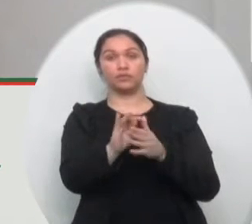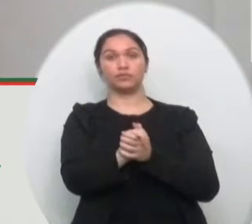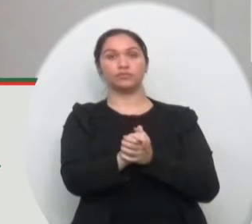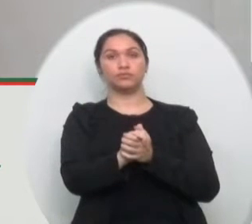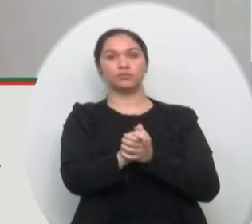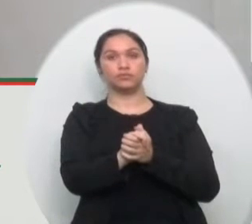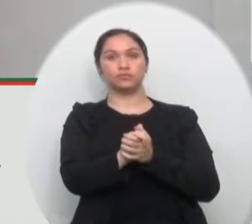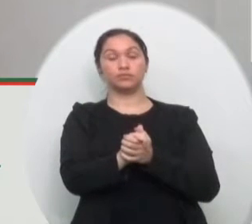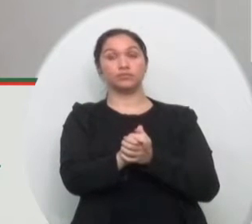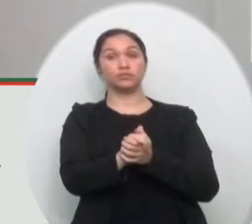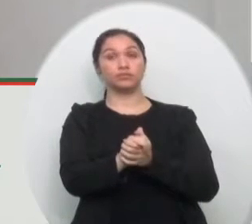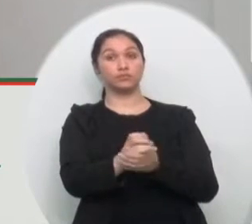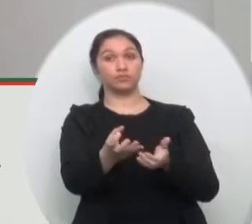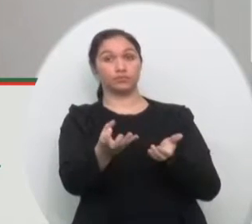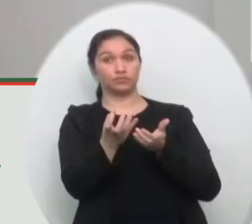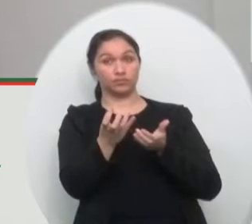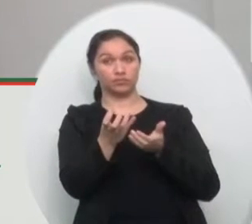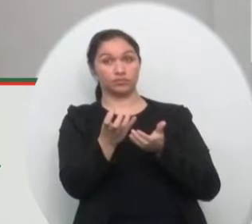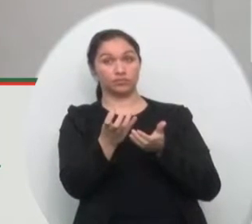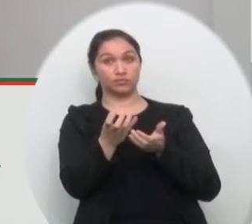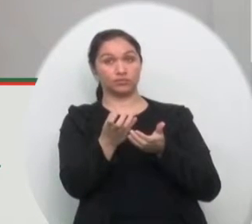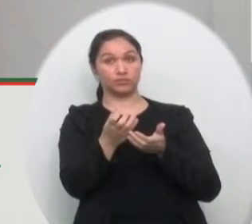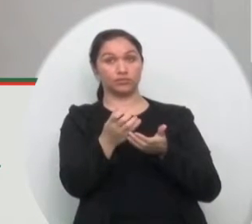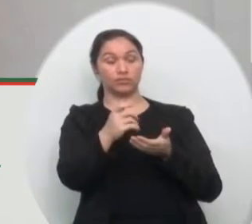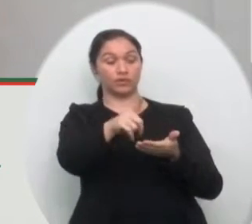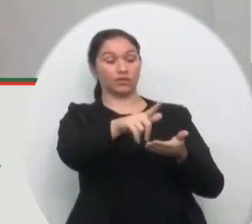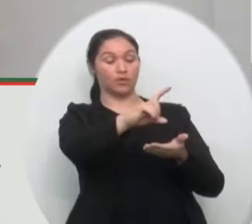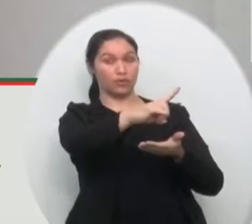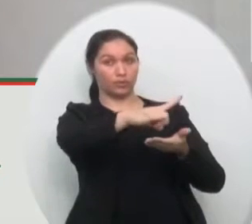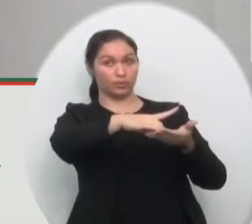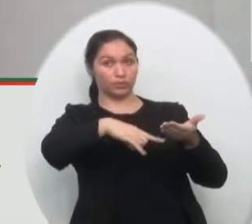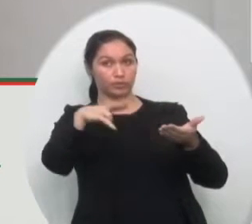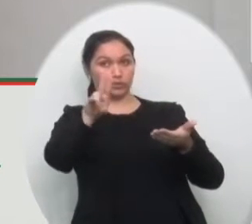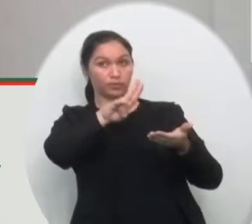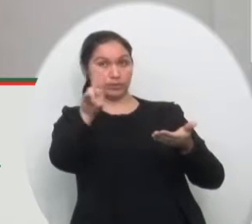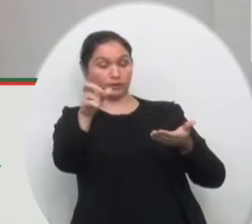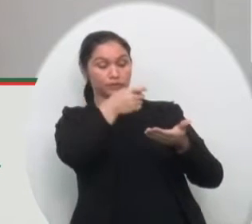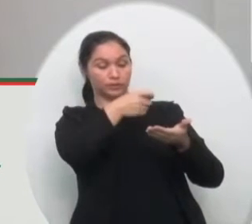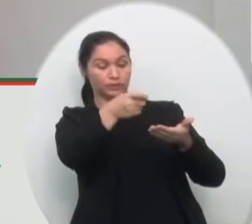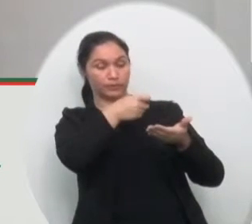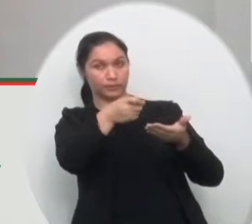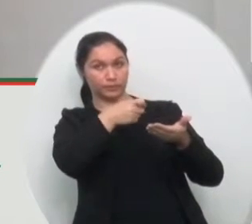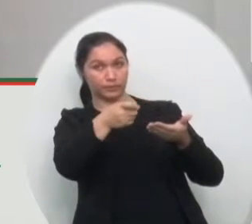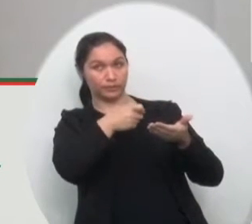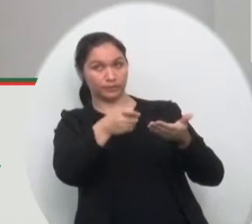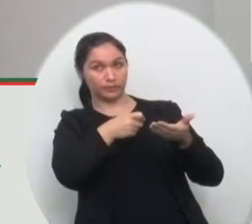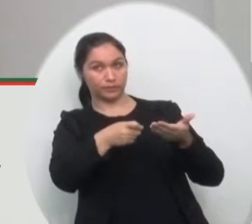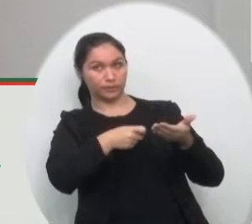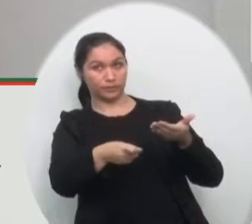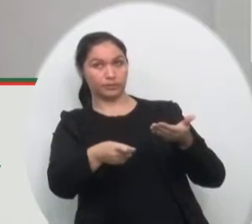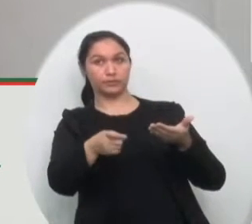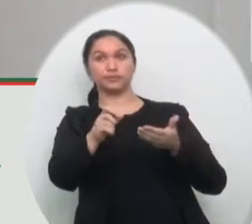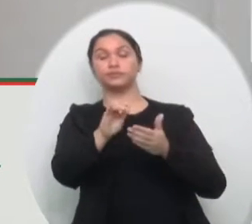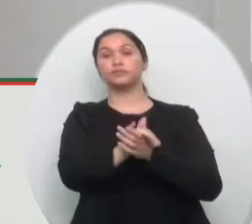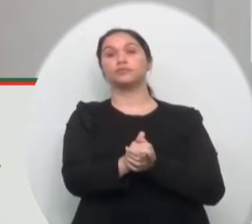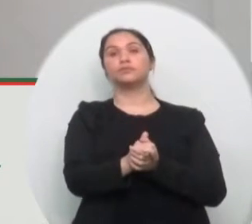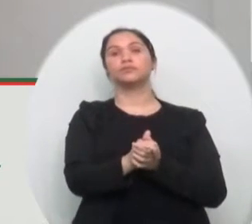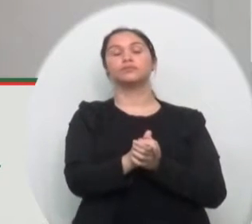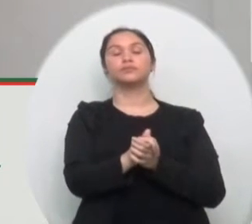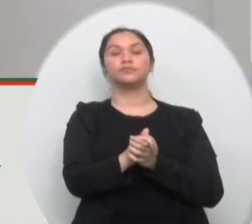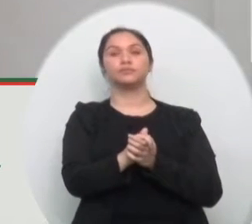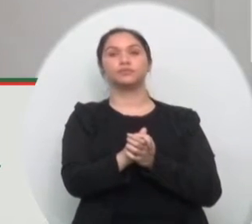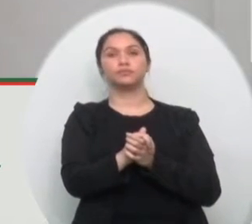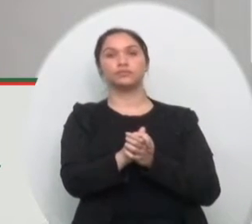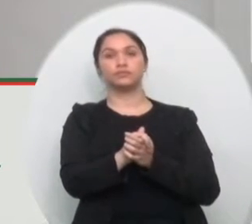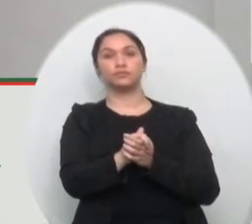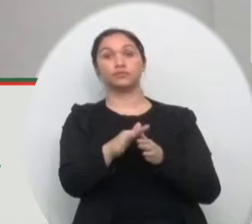posicionou pela validação do abaixo-assinado da comunidade, que traz uma série de itens para ser levado para o Executivo, e basicamente a comunidade